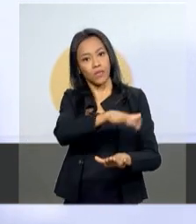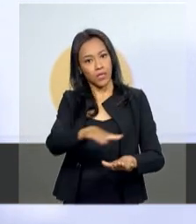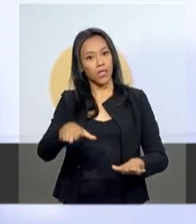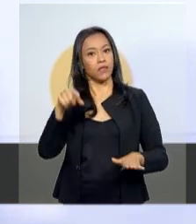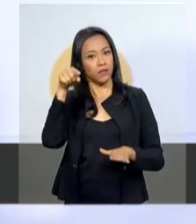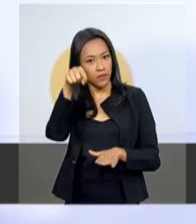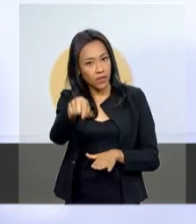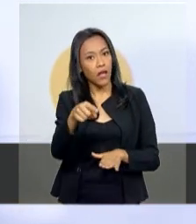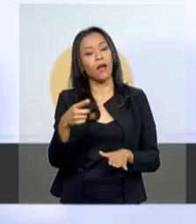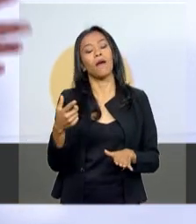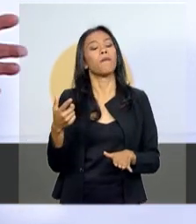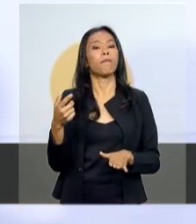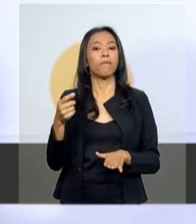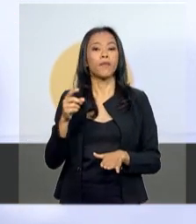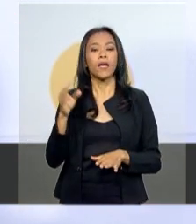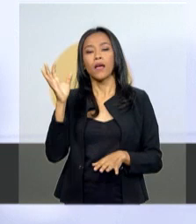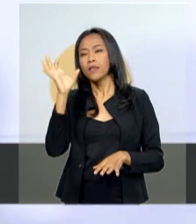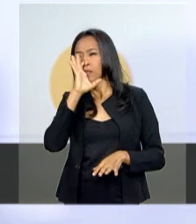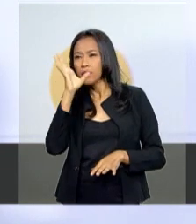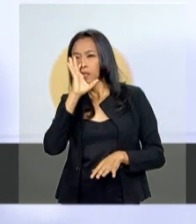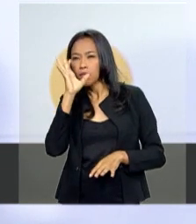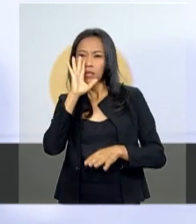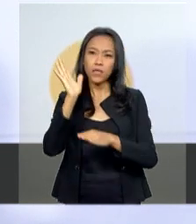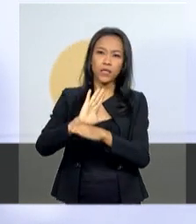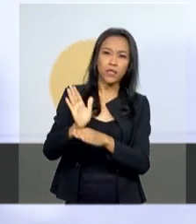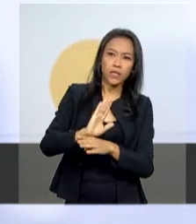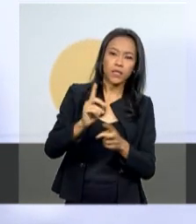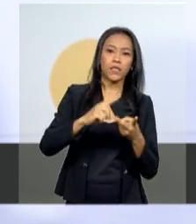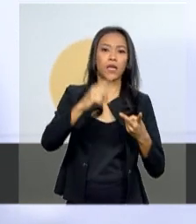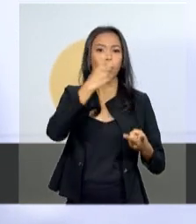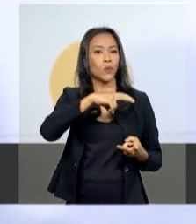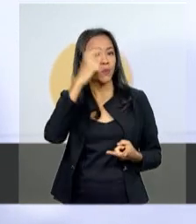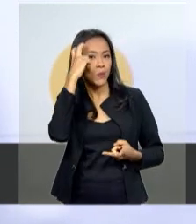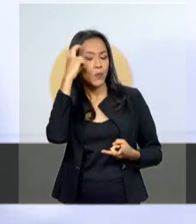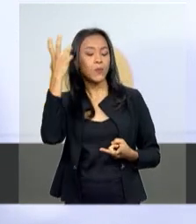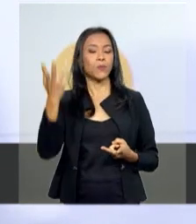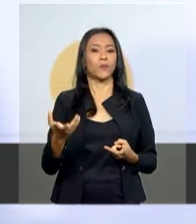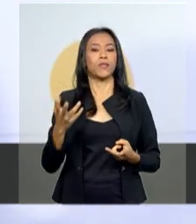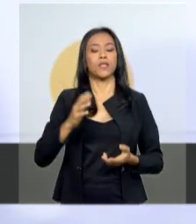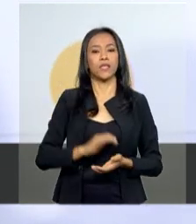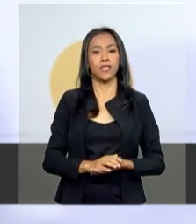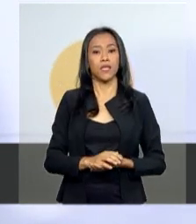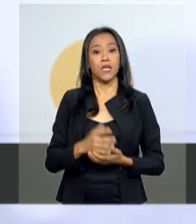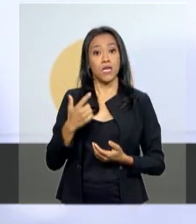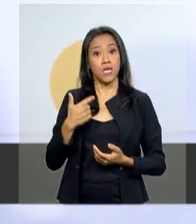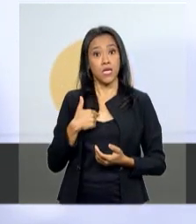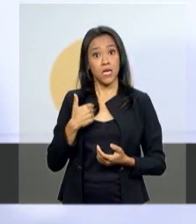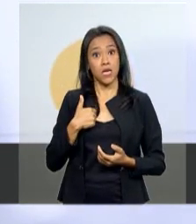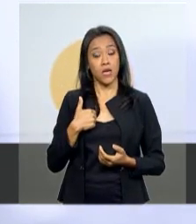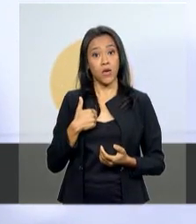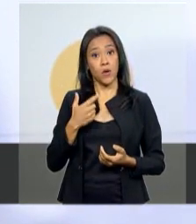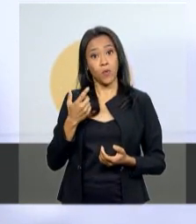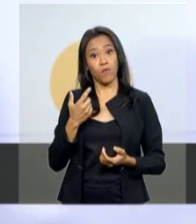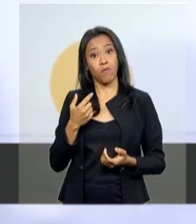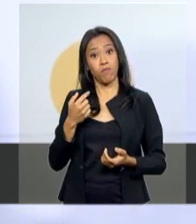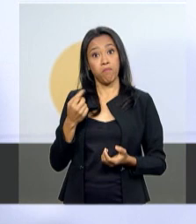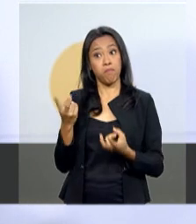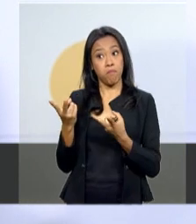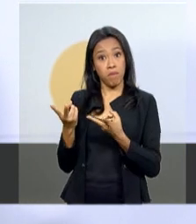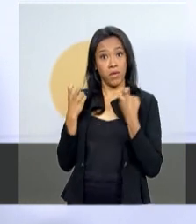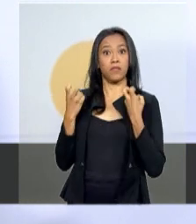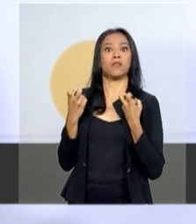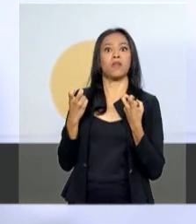com sessões de cinema coisas culturais e eu vejo que é interessante essa